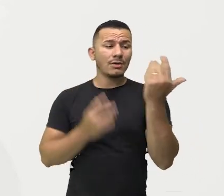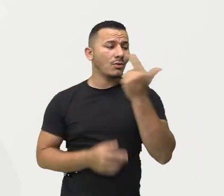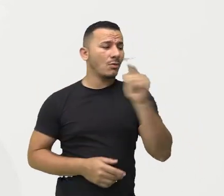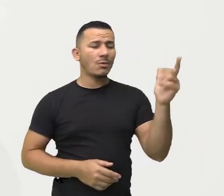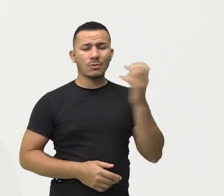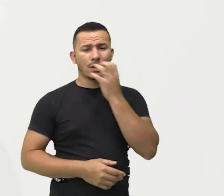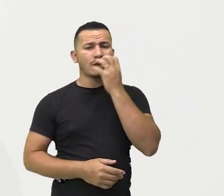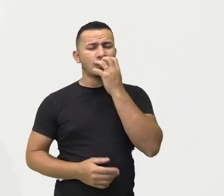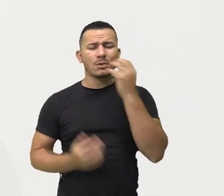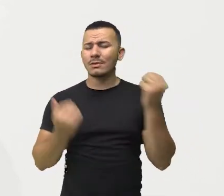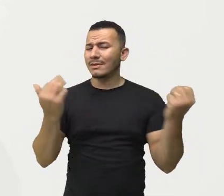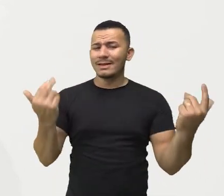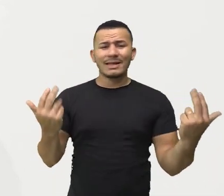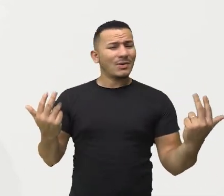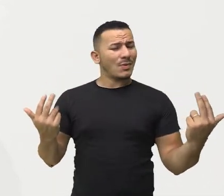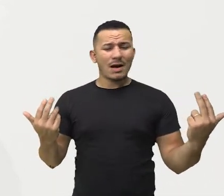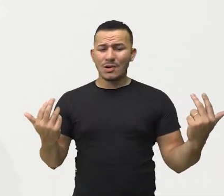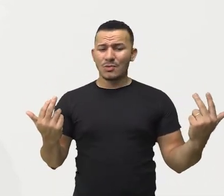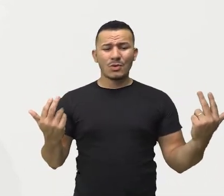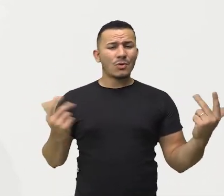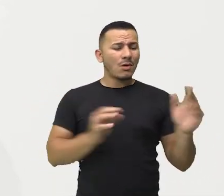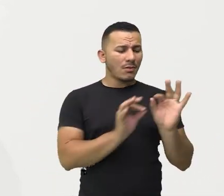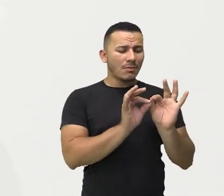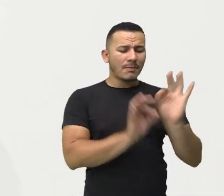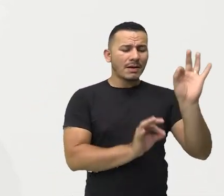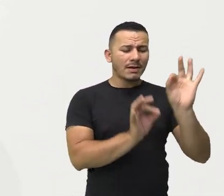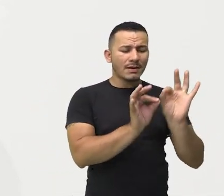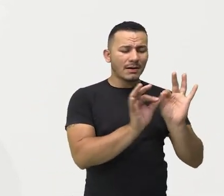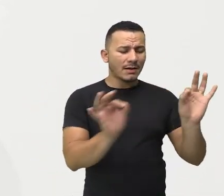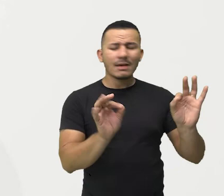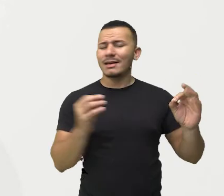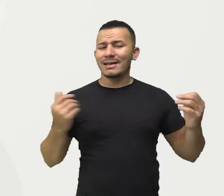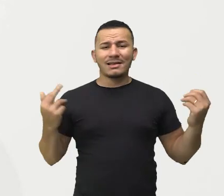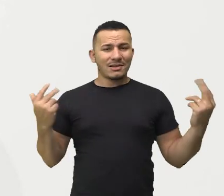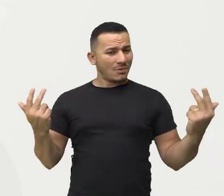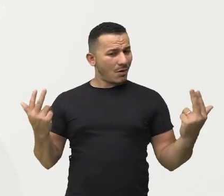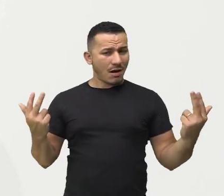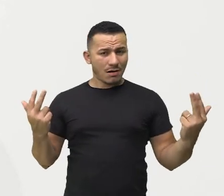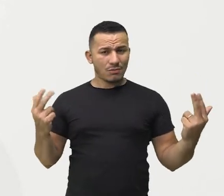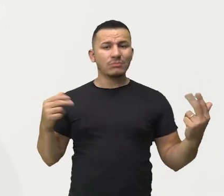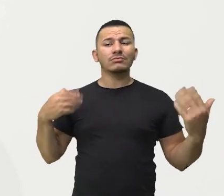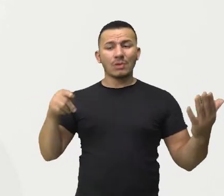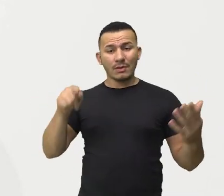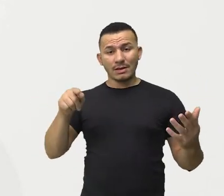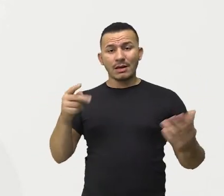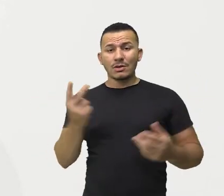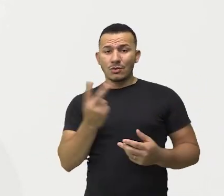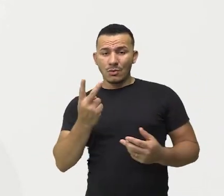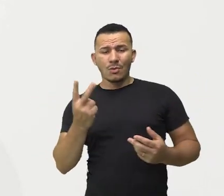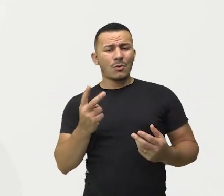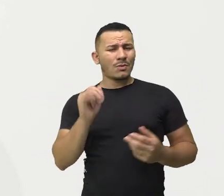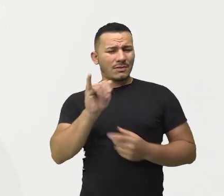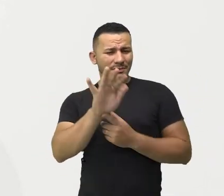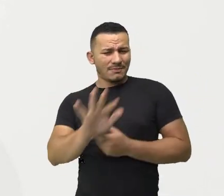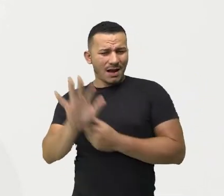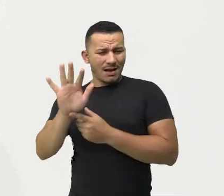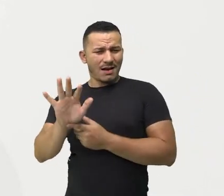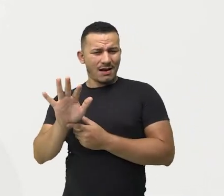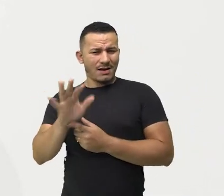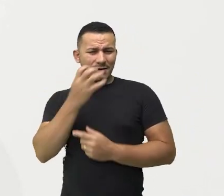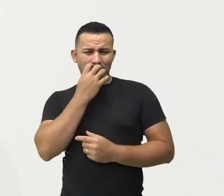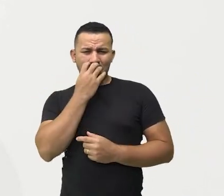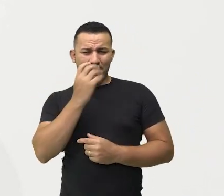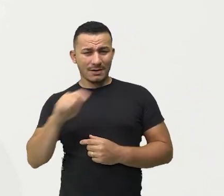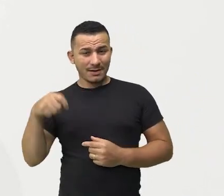doguinho, preserva-se as medidas. Portanto, esses doguinhos, eles